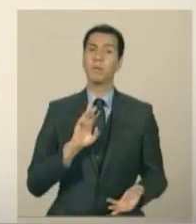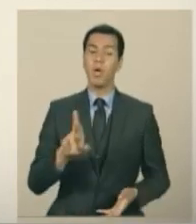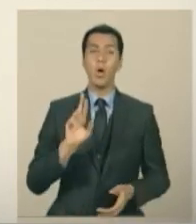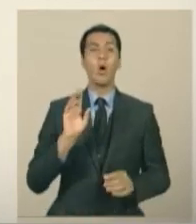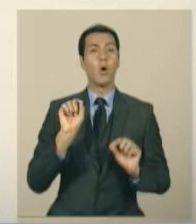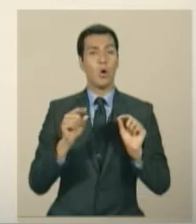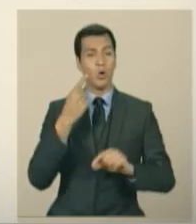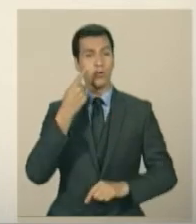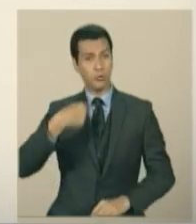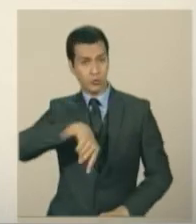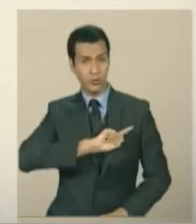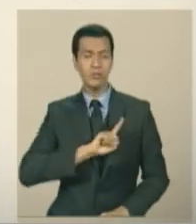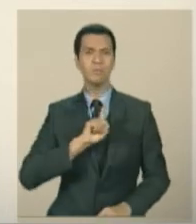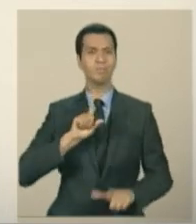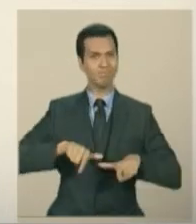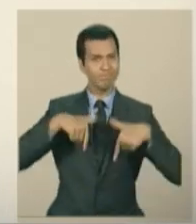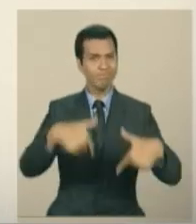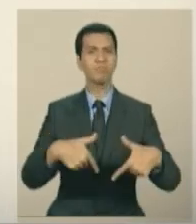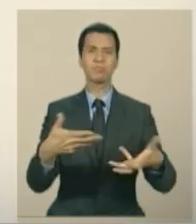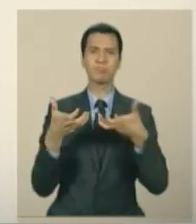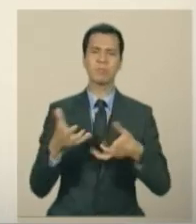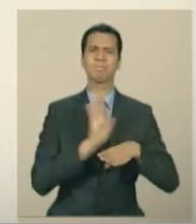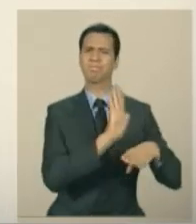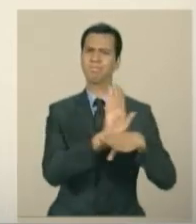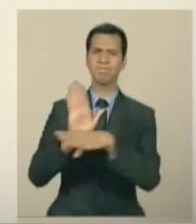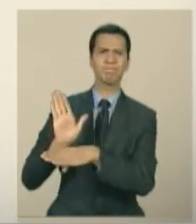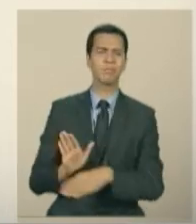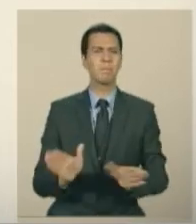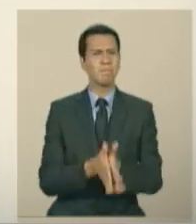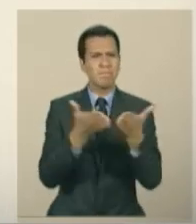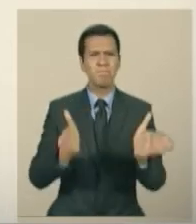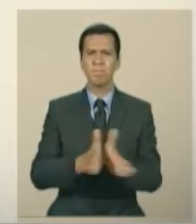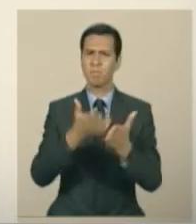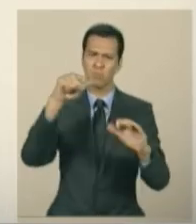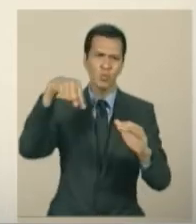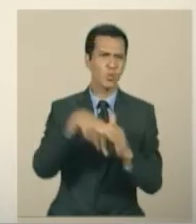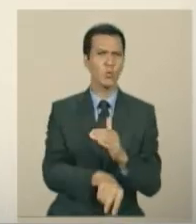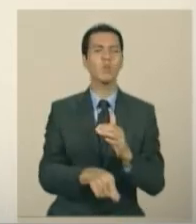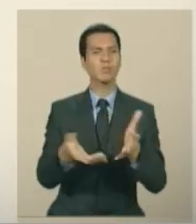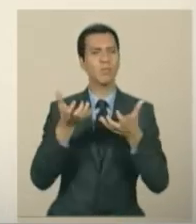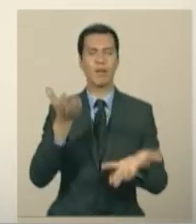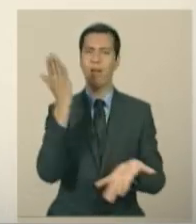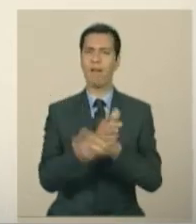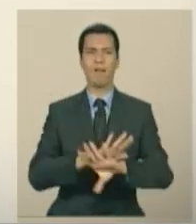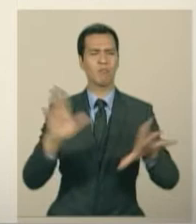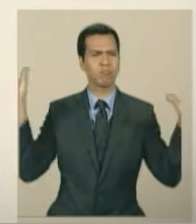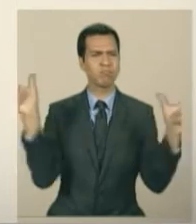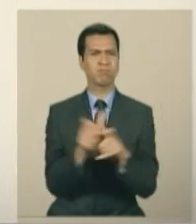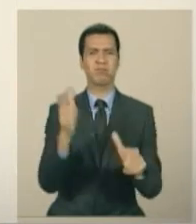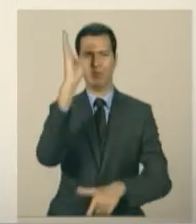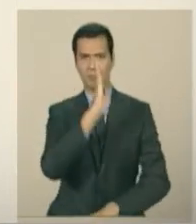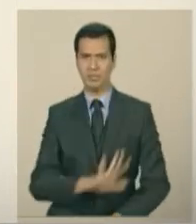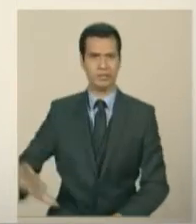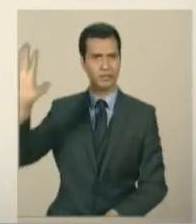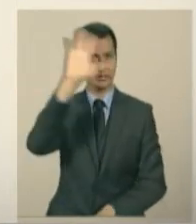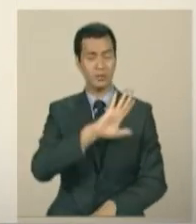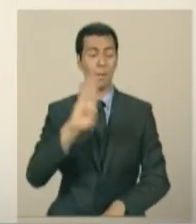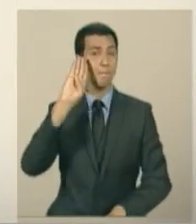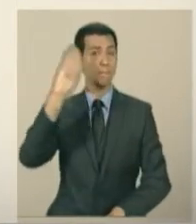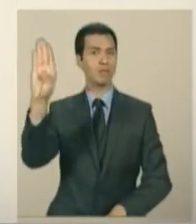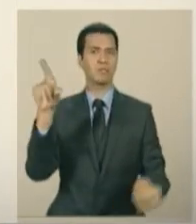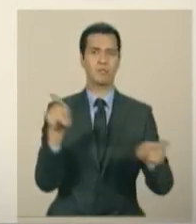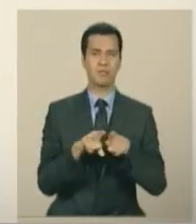acabar com a miséria em todo o país e particularmente Luciano na região norte onde as famílias muito